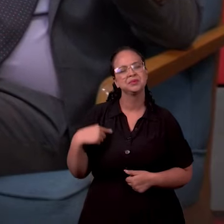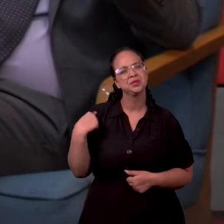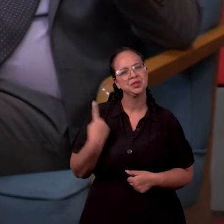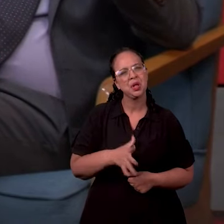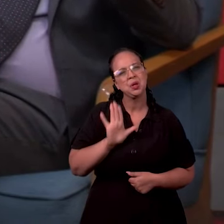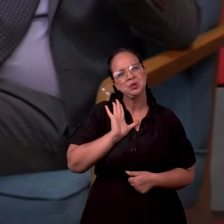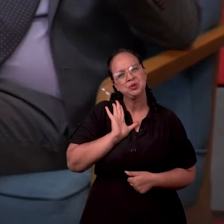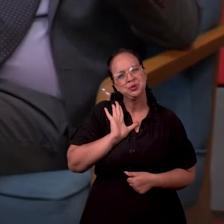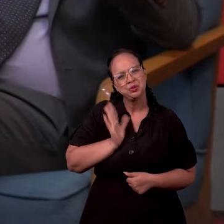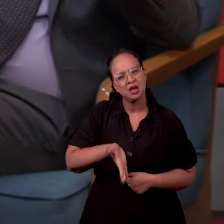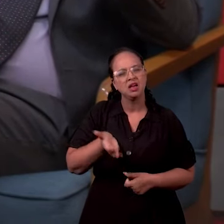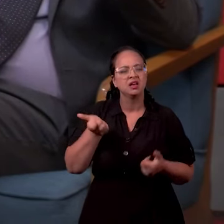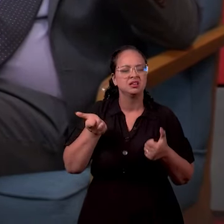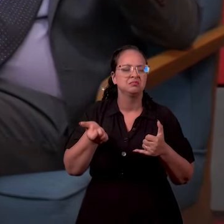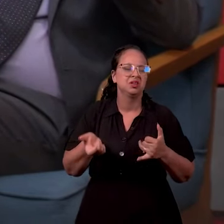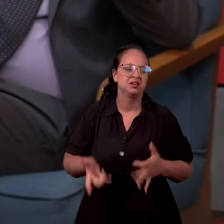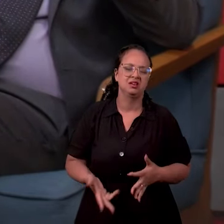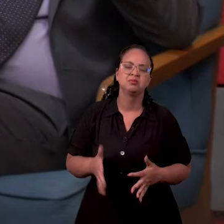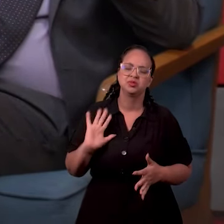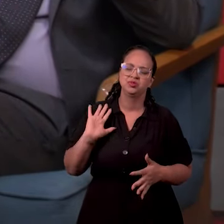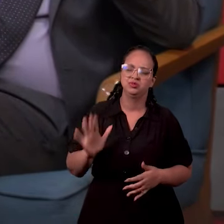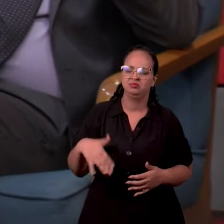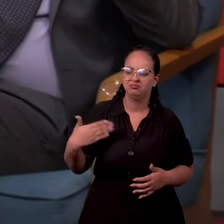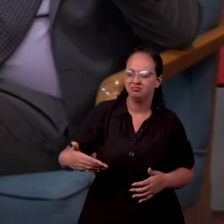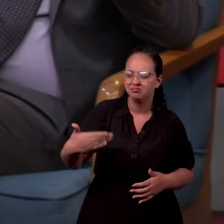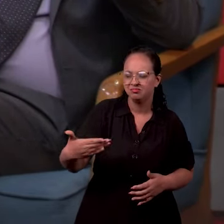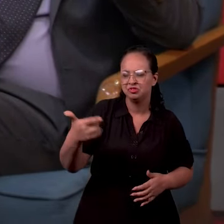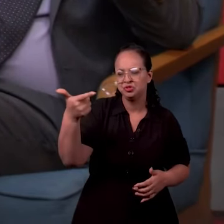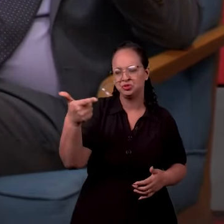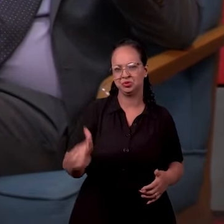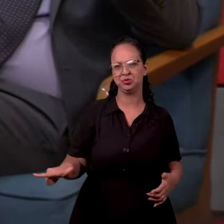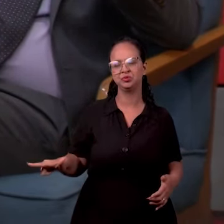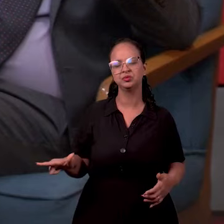Nós já falamos, e é bom repetir,